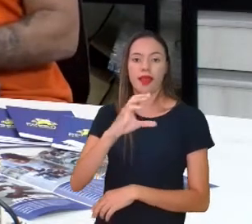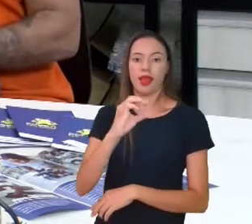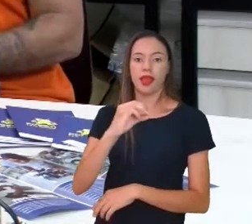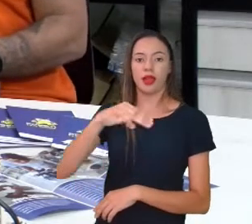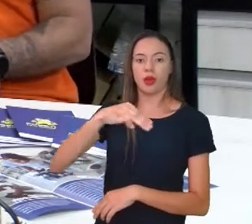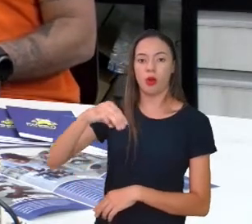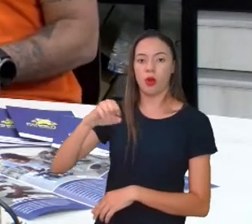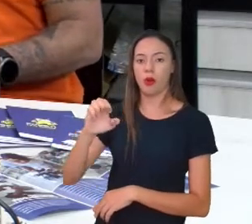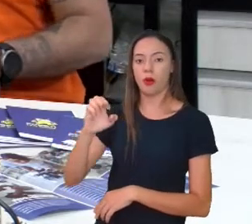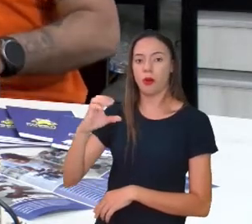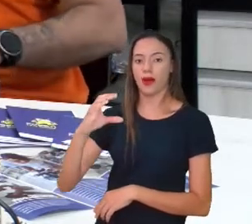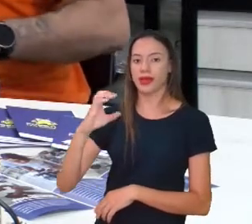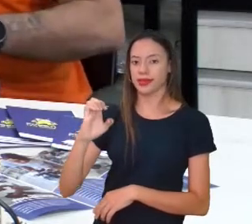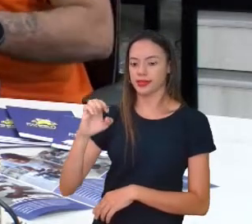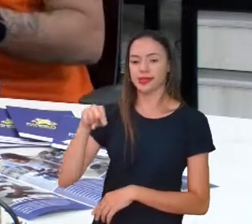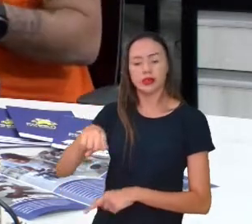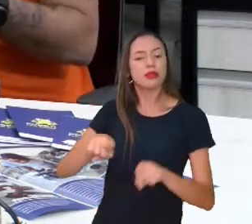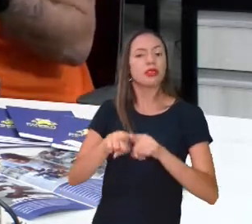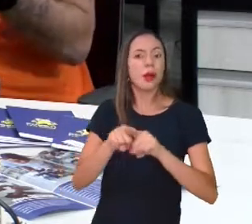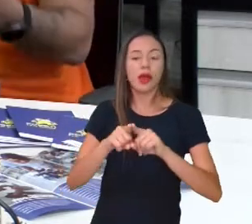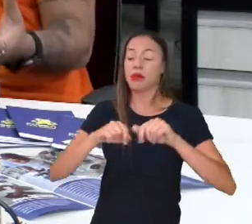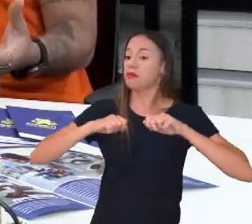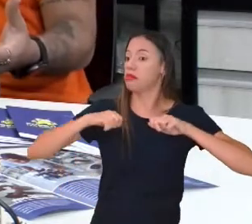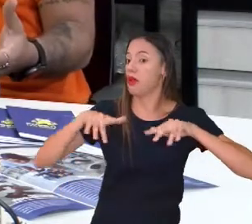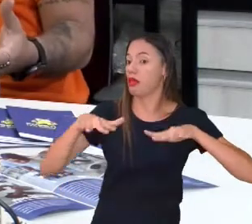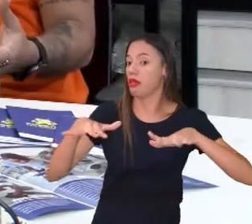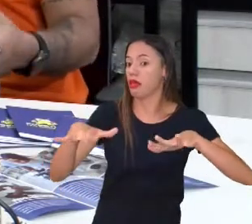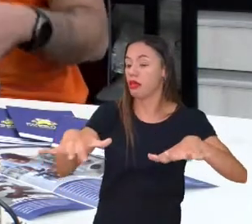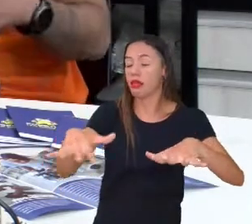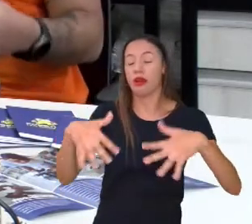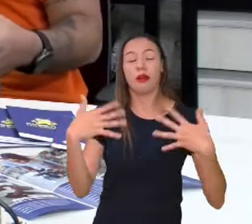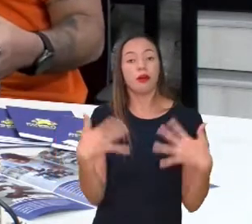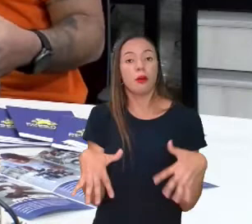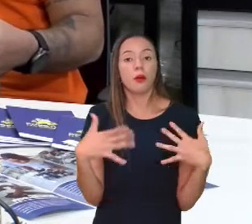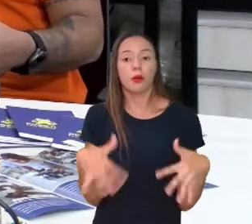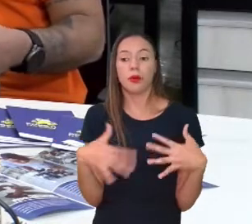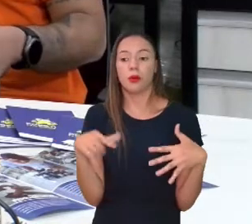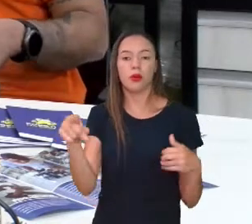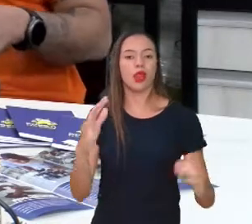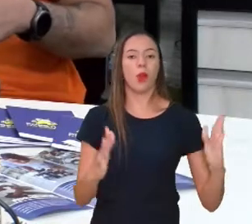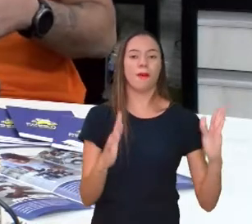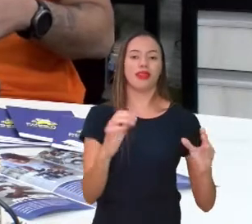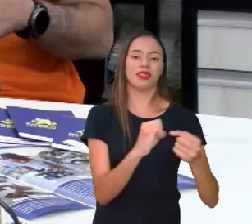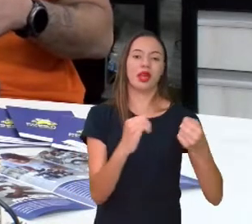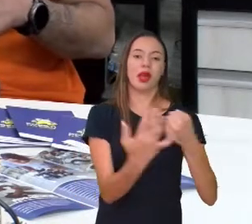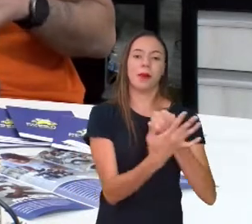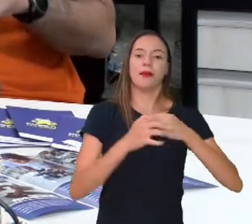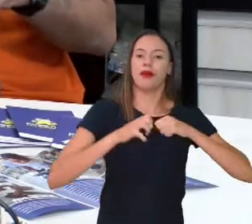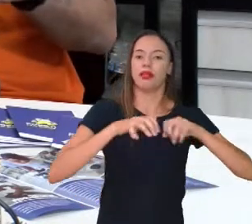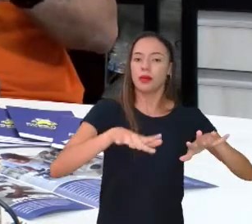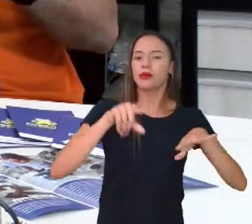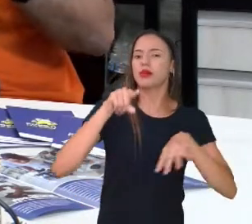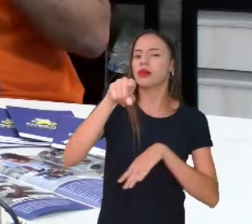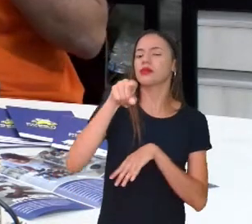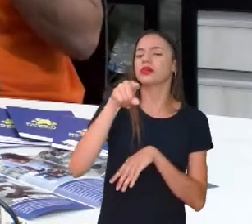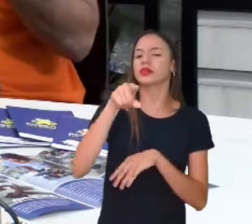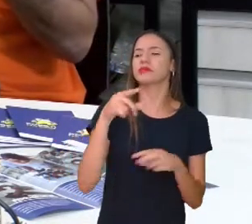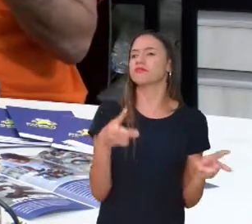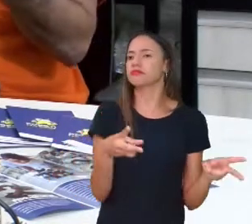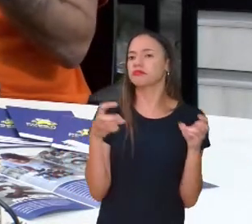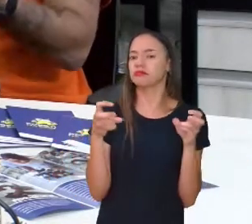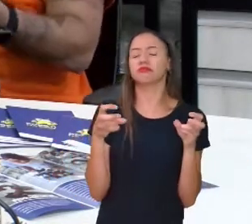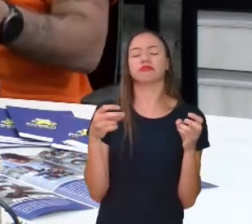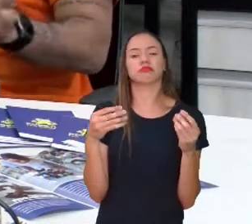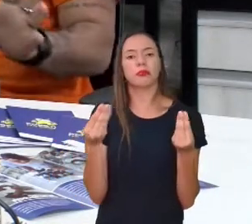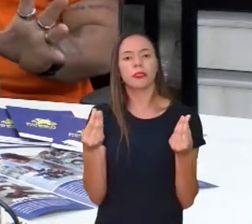é uma coisa que teve um crescimento muito grande com relação ao período da pandemia e você vê que foi